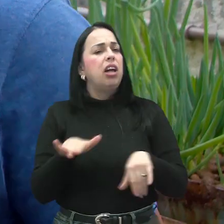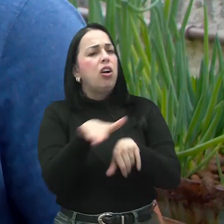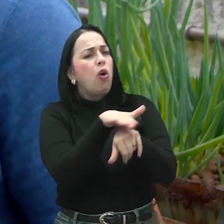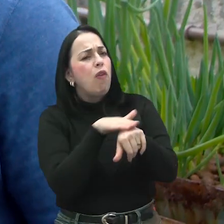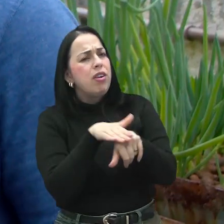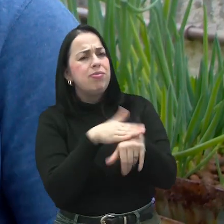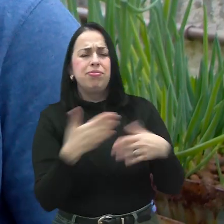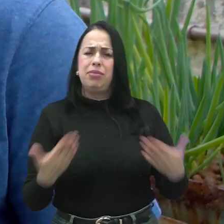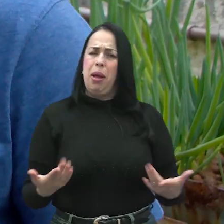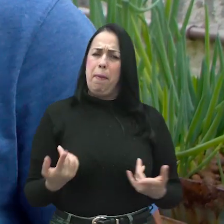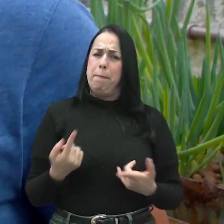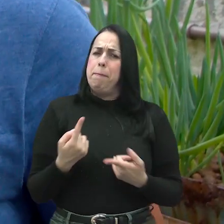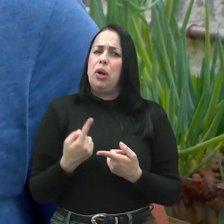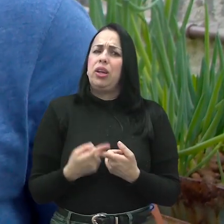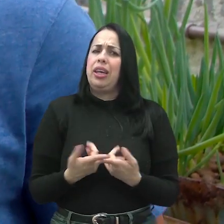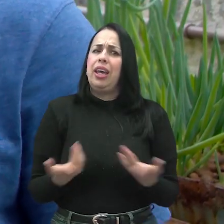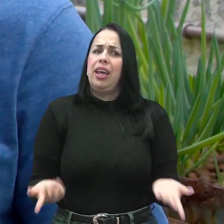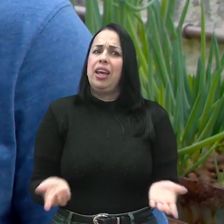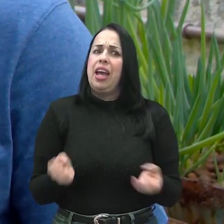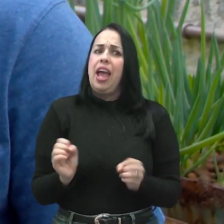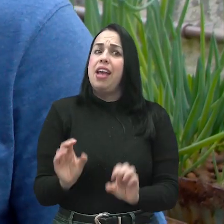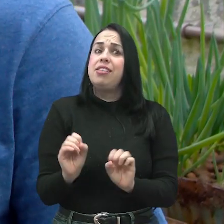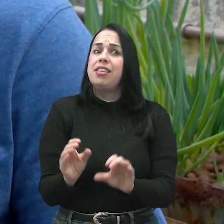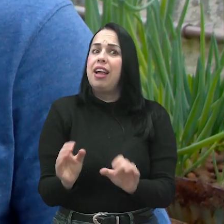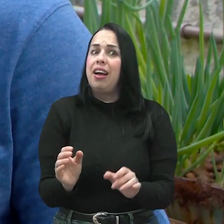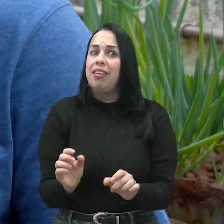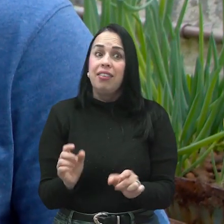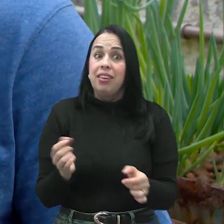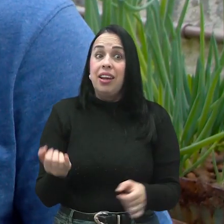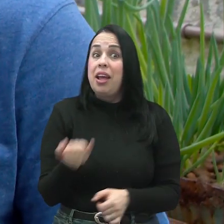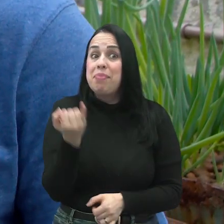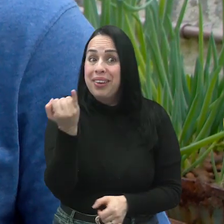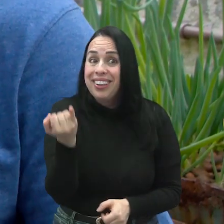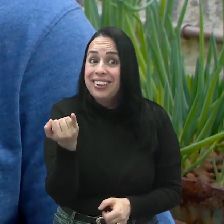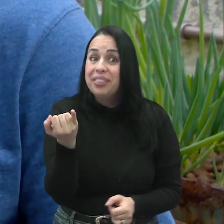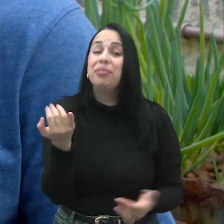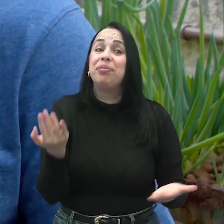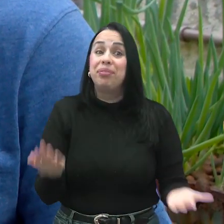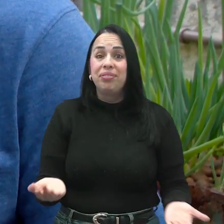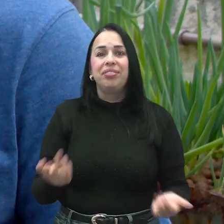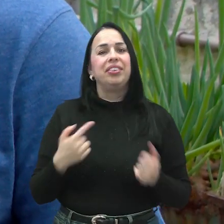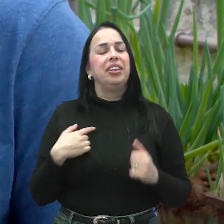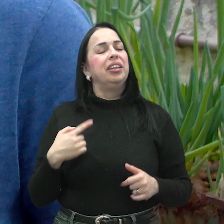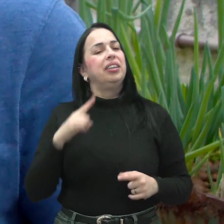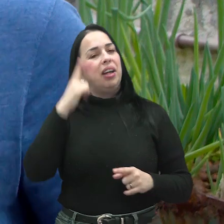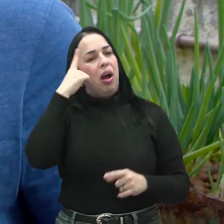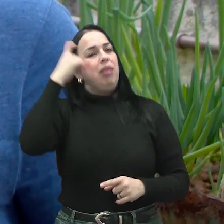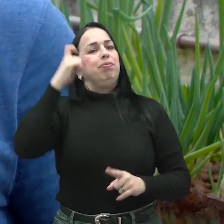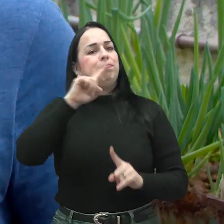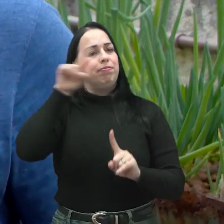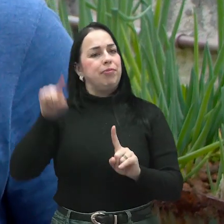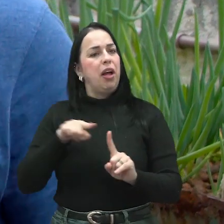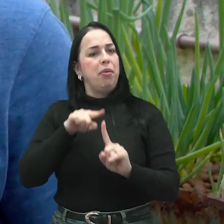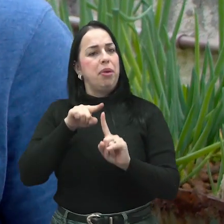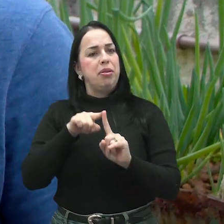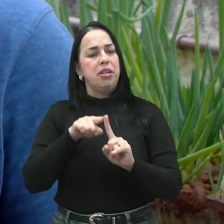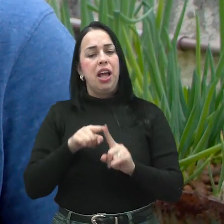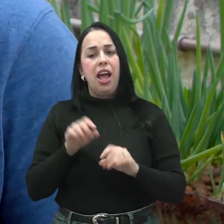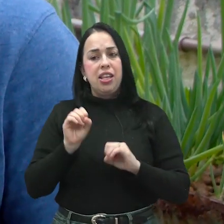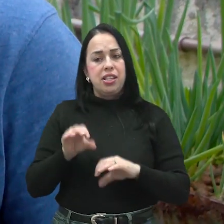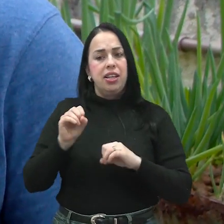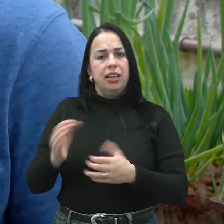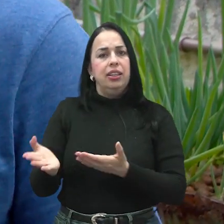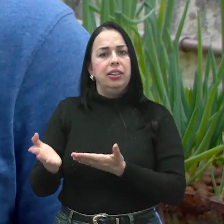bate-papo a gente conversamos, falamos assim, por que não levar esse projeto para as escolas municipais? Então o objetivo é realmente fazer